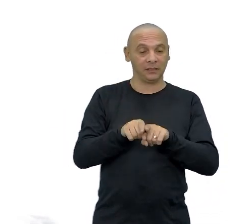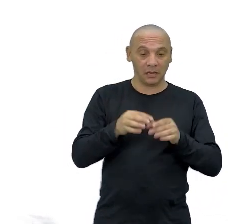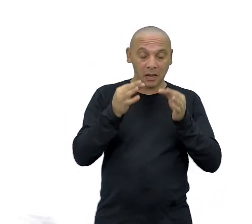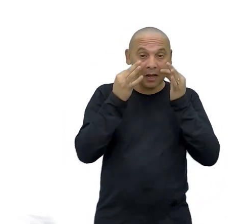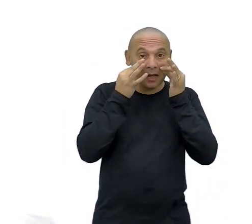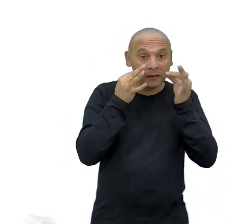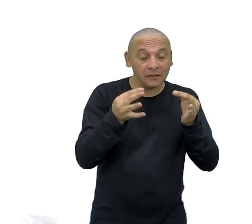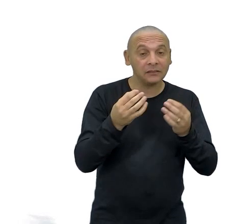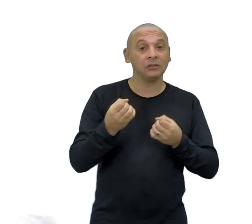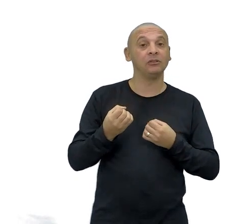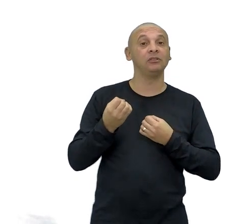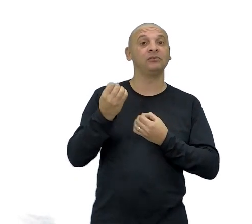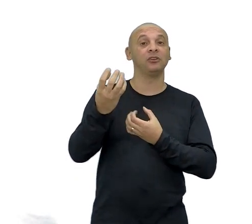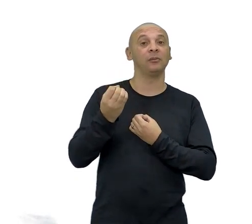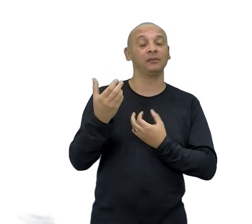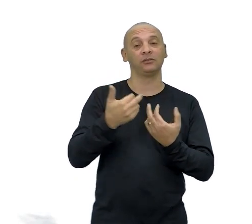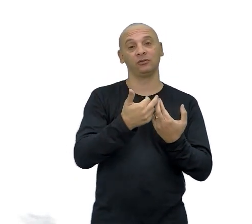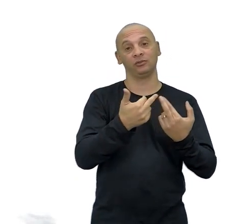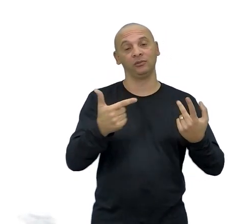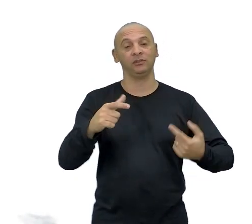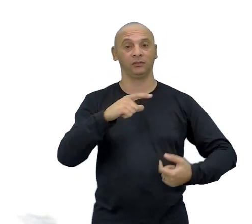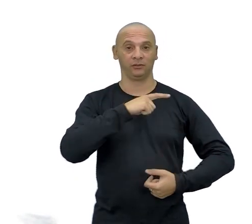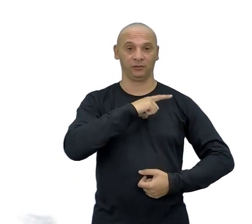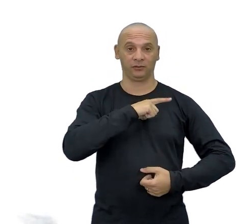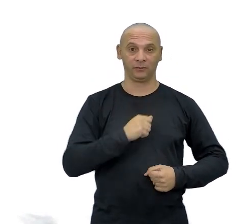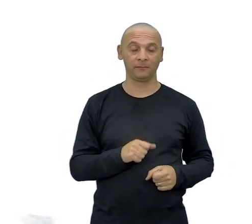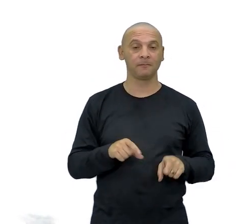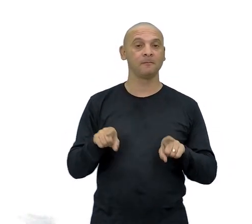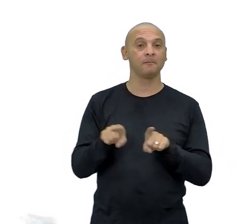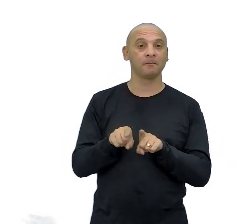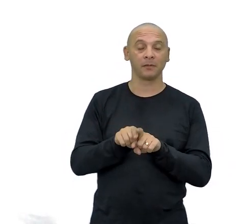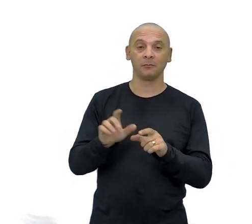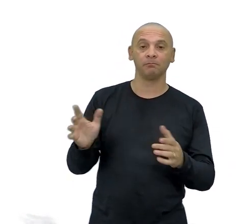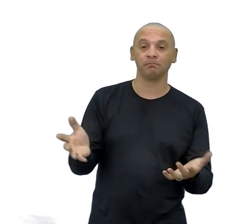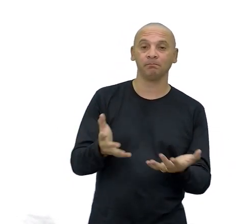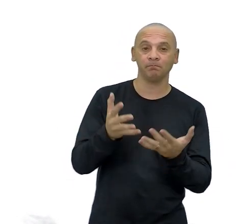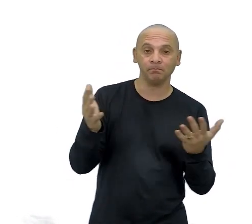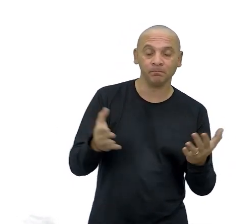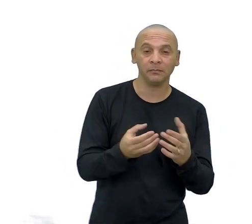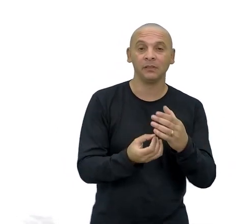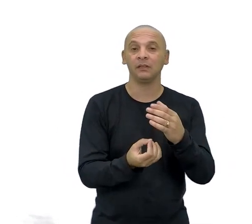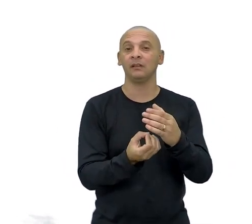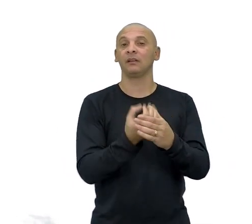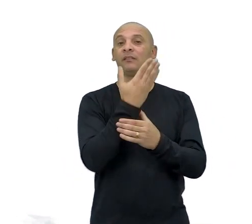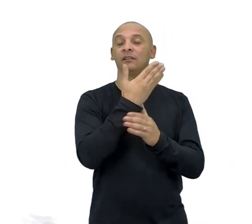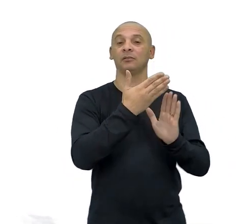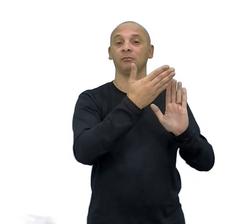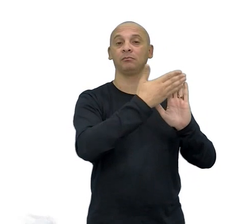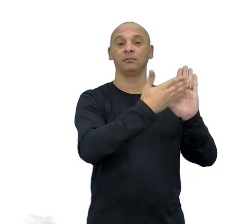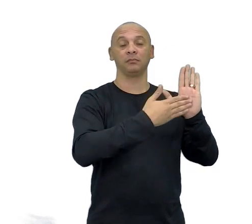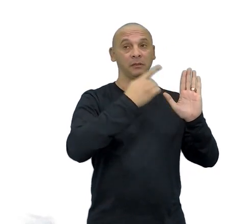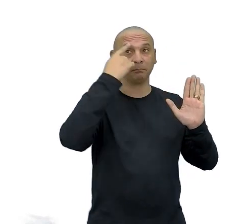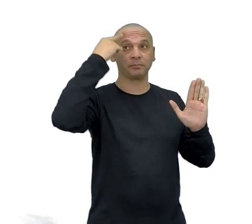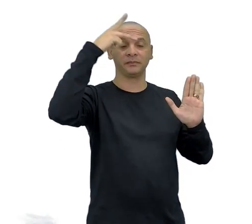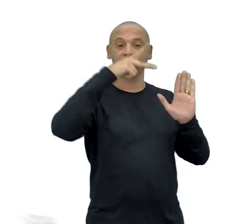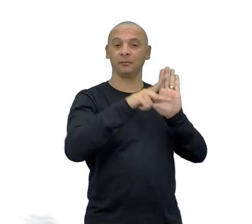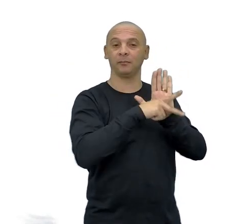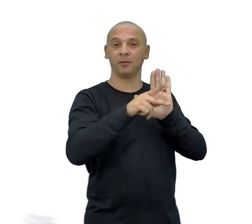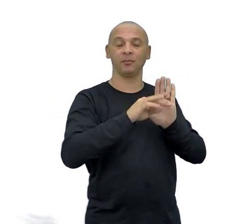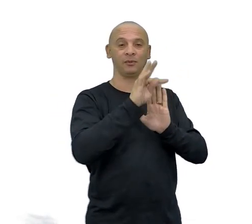atenção em informações gerais do que será lido, incentivo a formulação de hipóteses acerca do